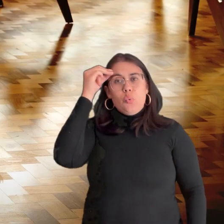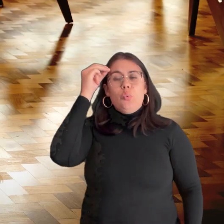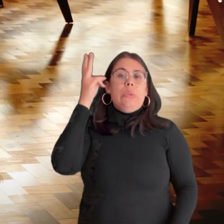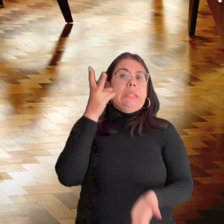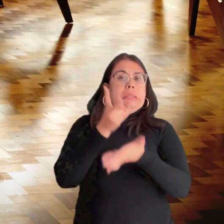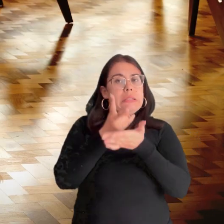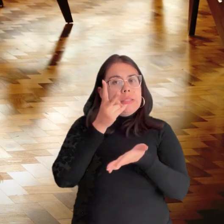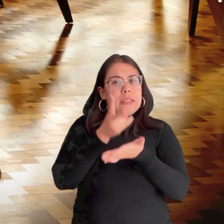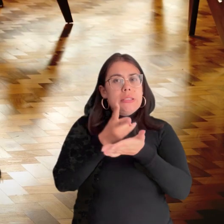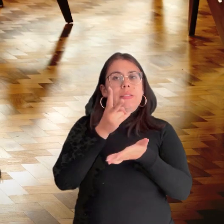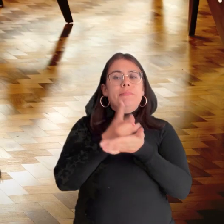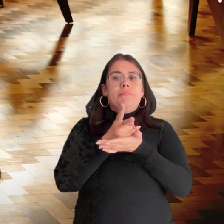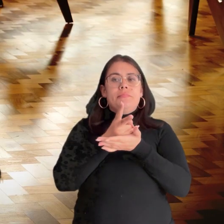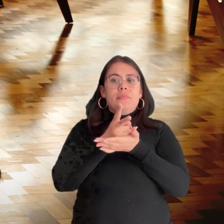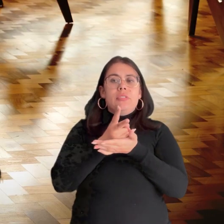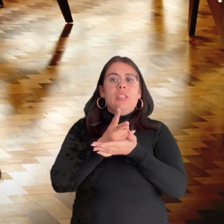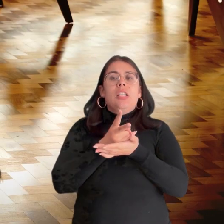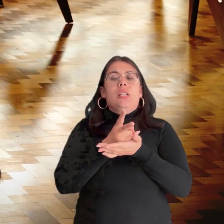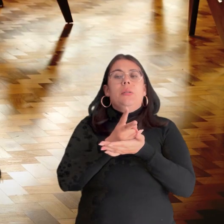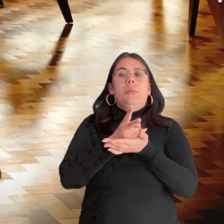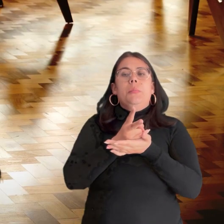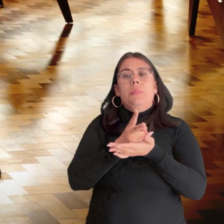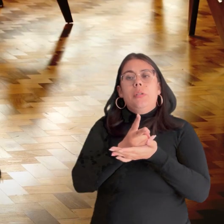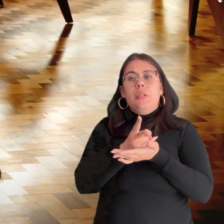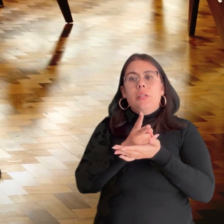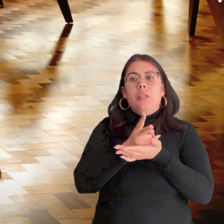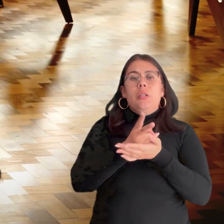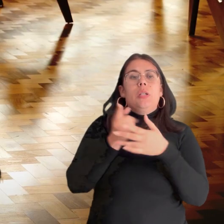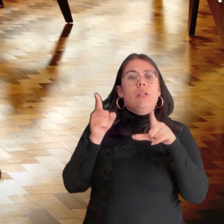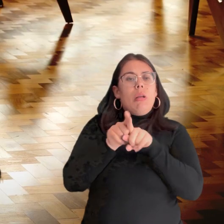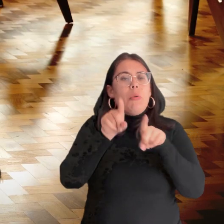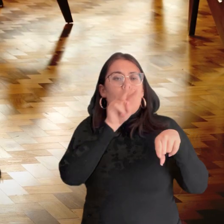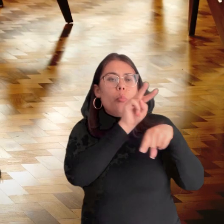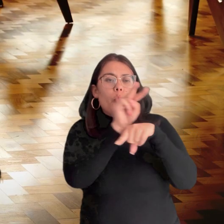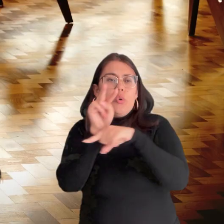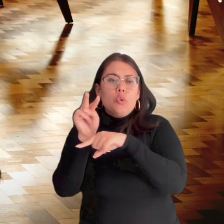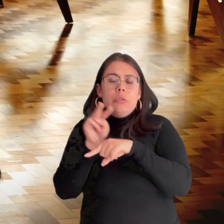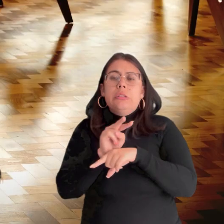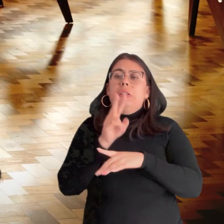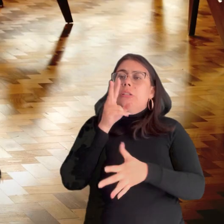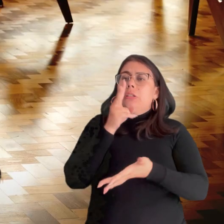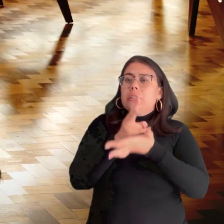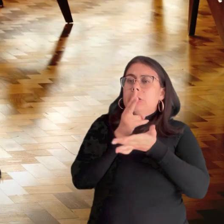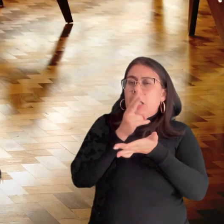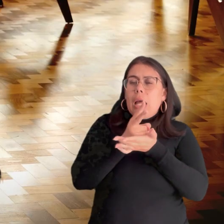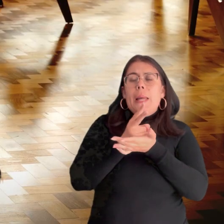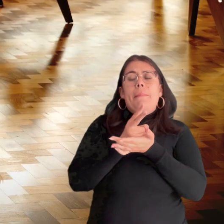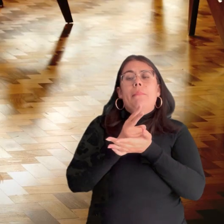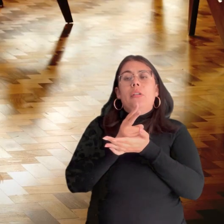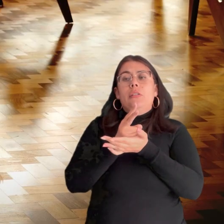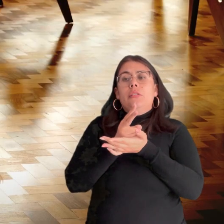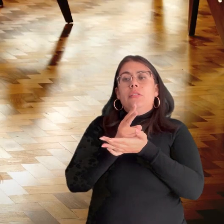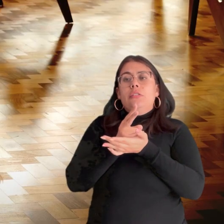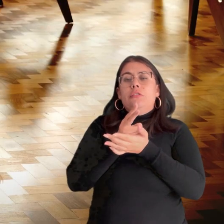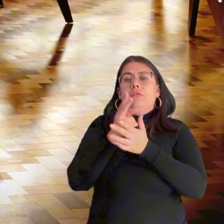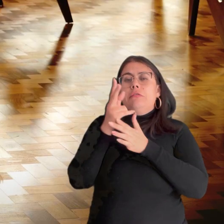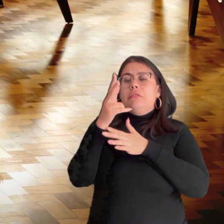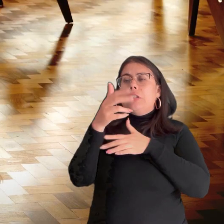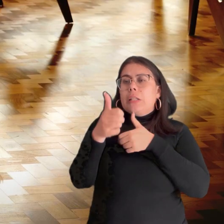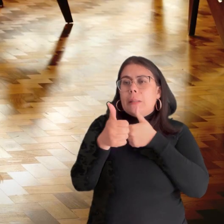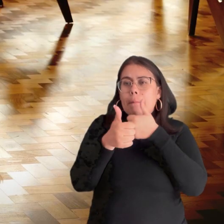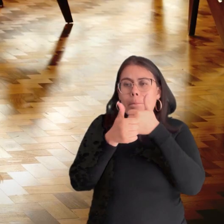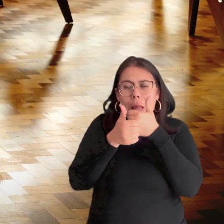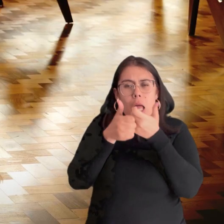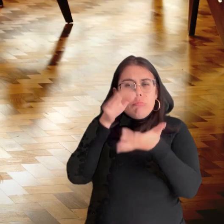de preservação sempre insistiram que eu me aproximasse ao máximo do formato original, né? Então, a